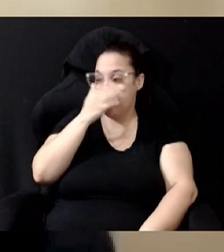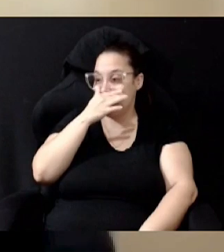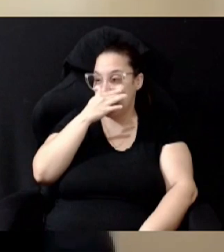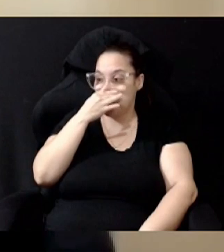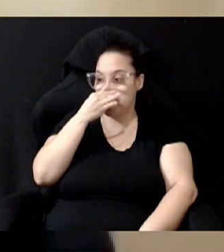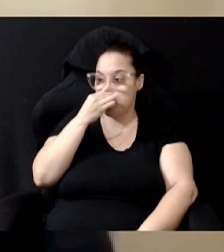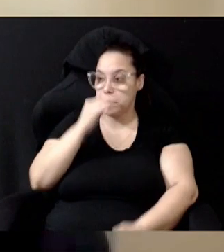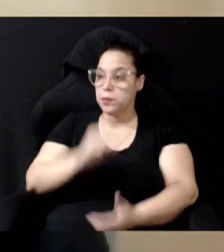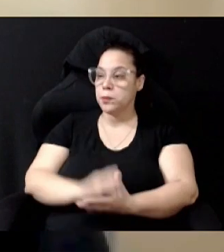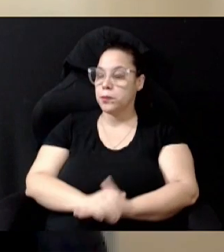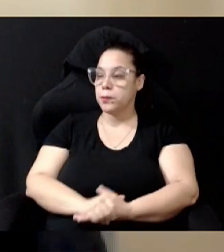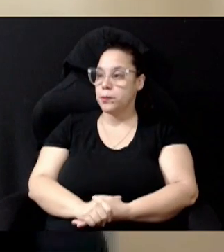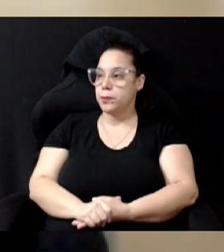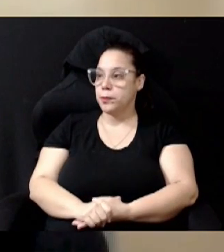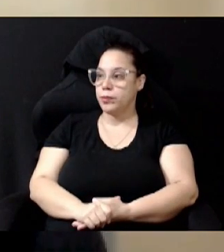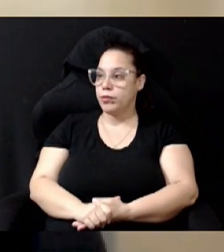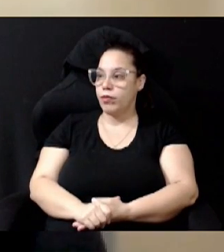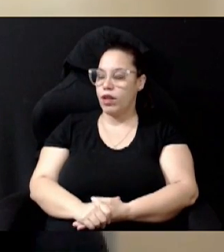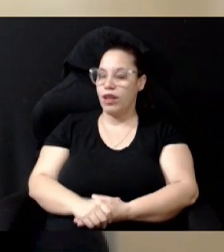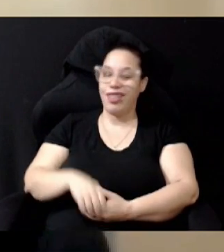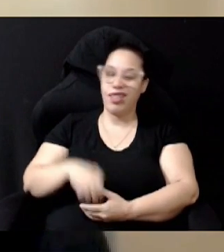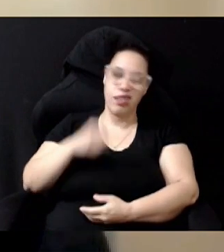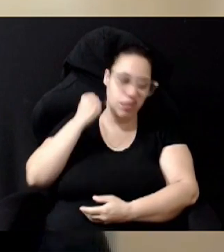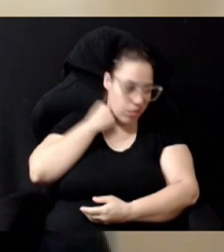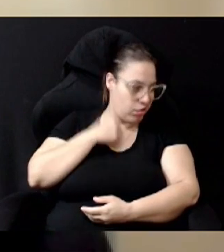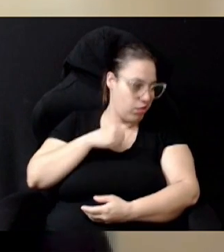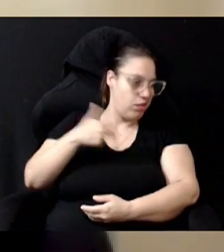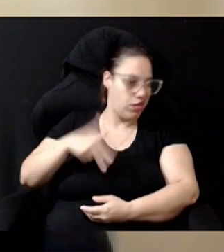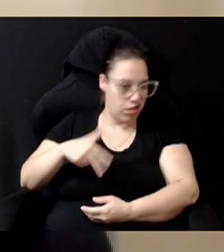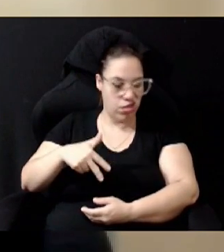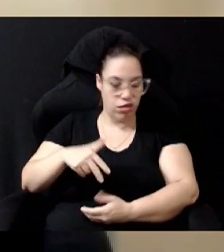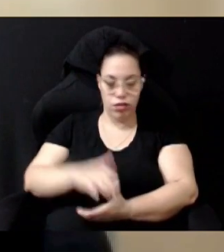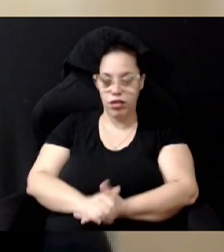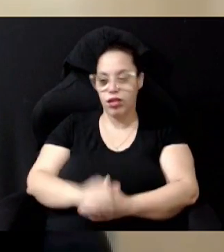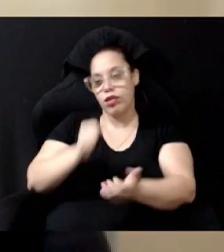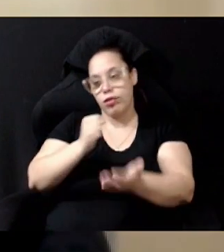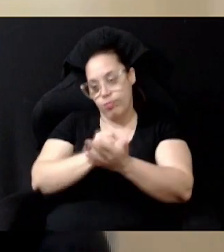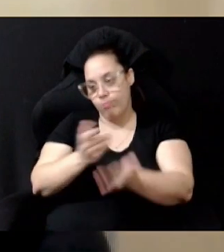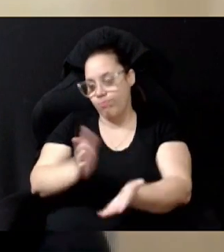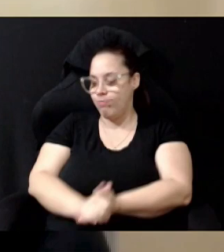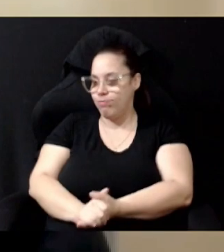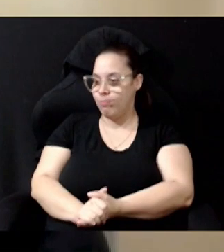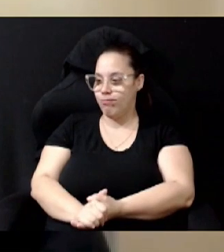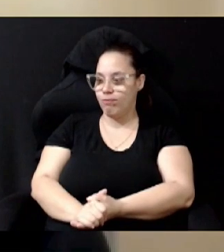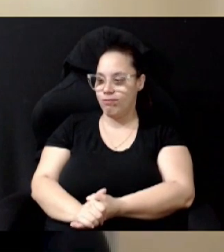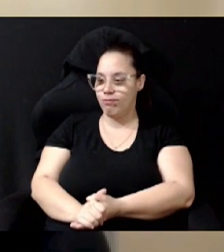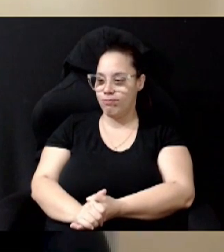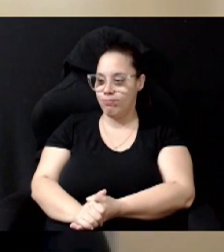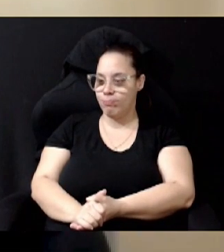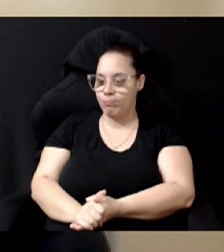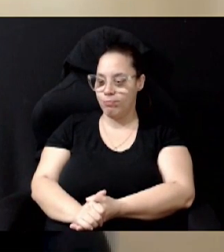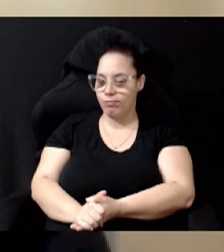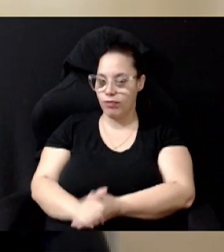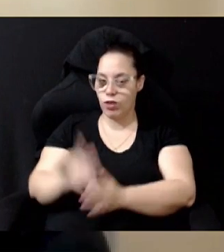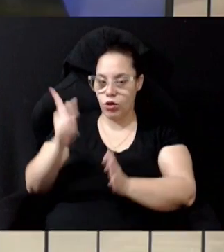a inquietude é a marca, talvez, tão marcante quanto o próprio movimento em si. E